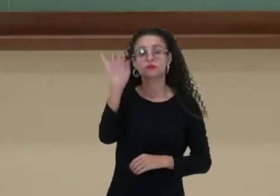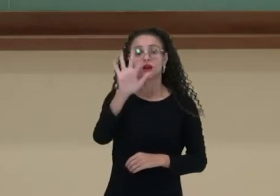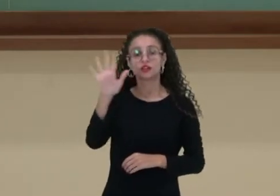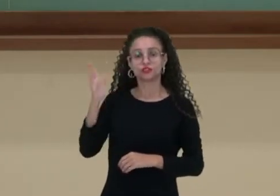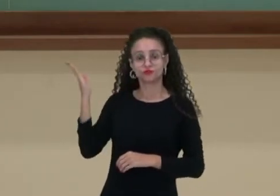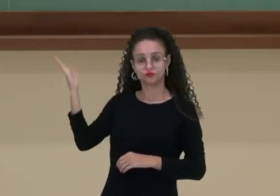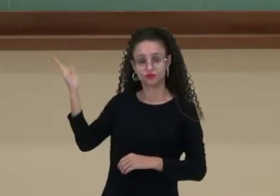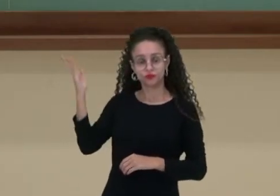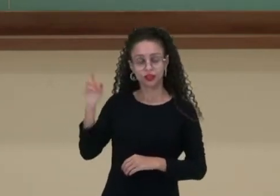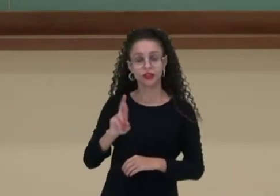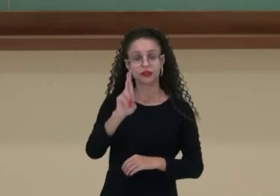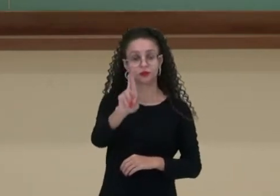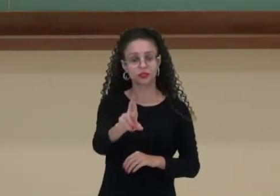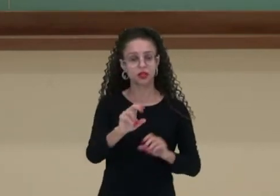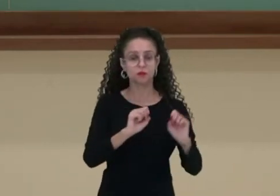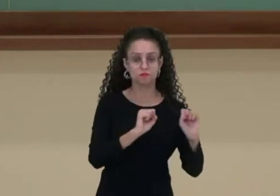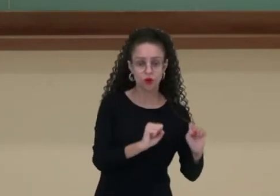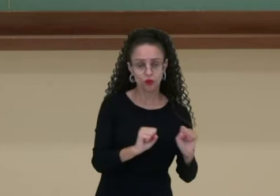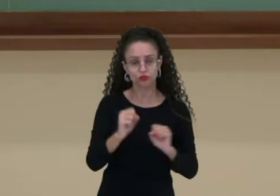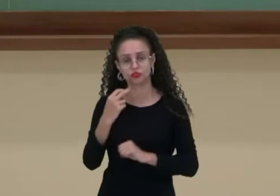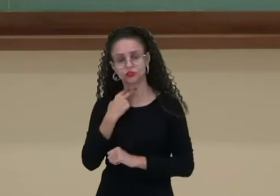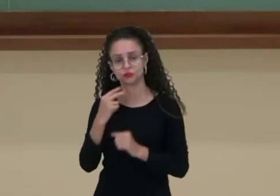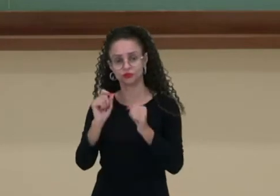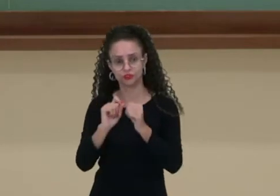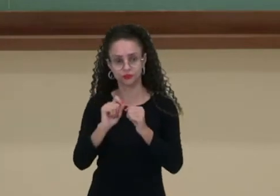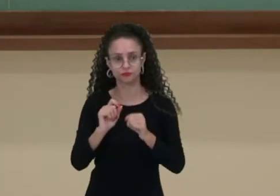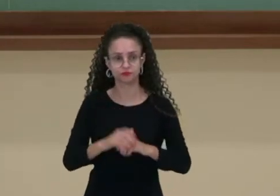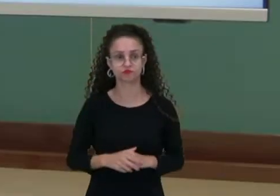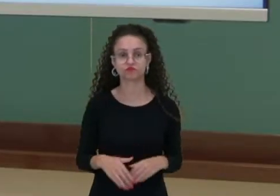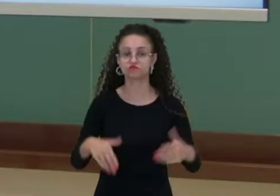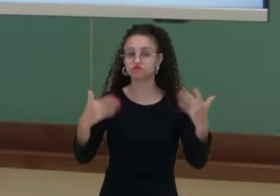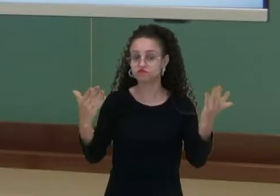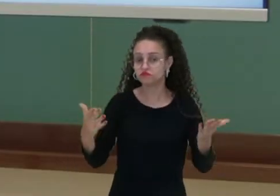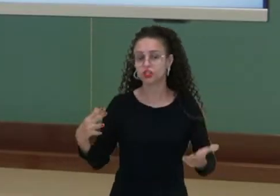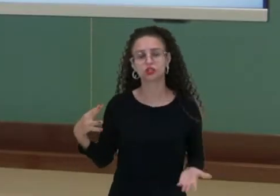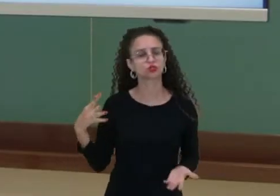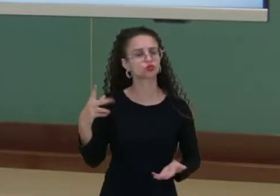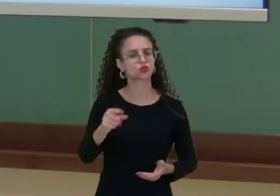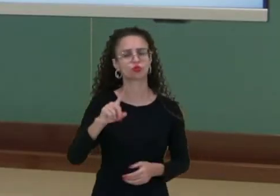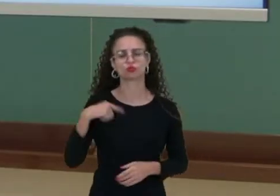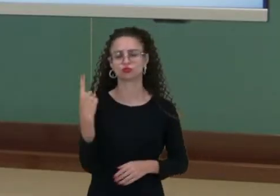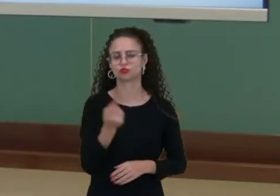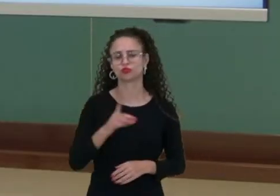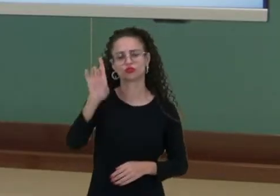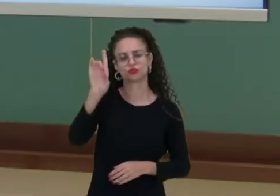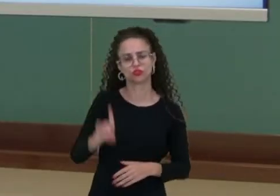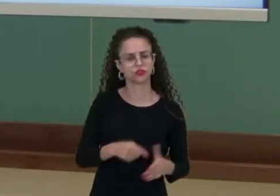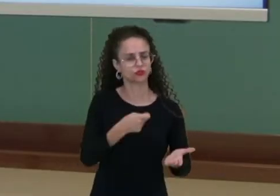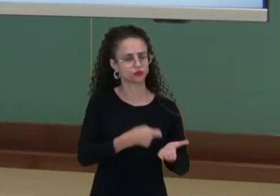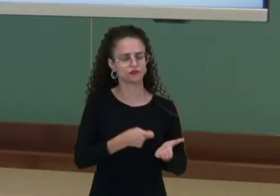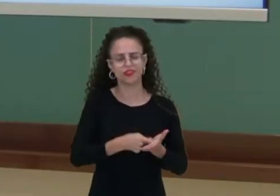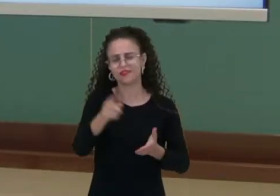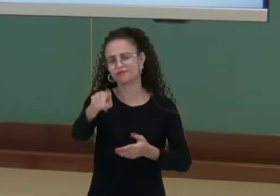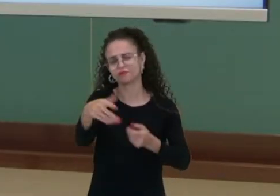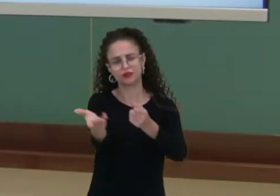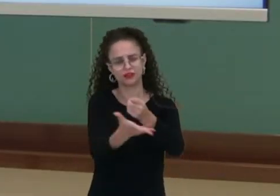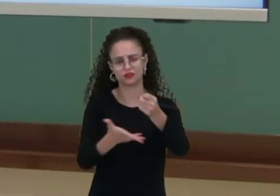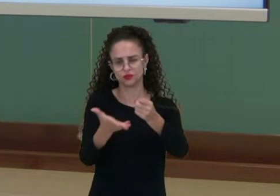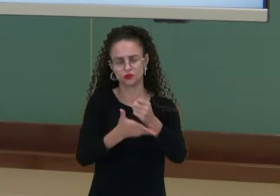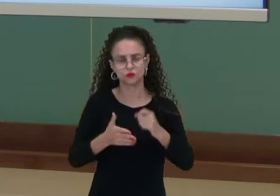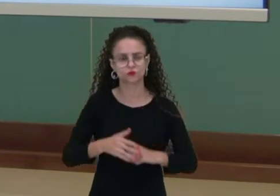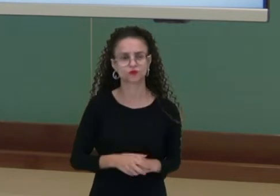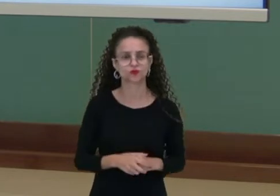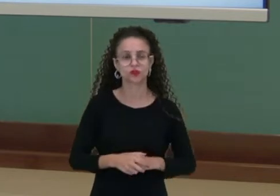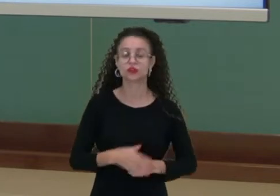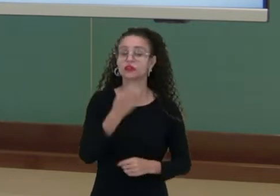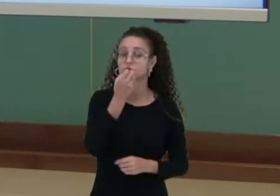o que podemos ou não podemos fazer. Mas, afinal, todos têm direitos e deveres. Isso aí é básico. Para uma